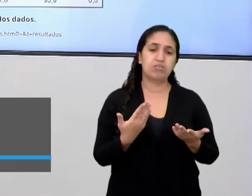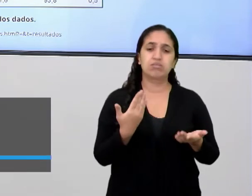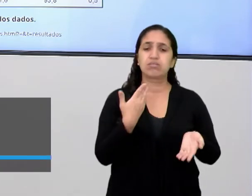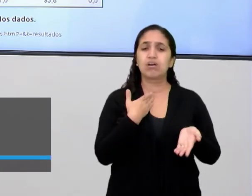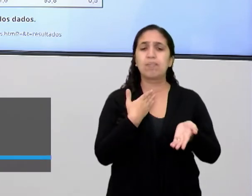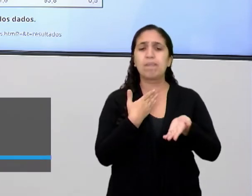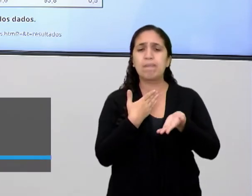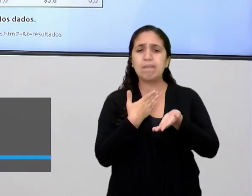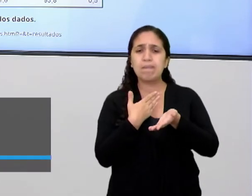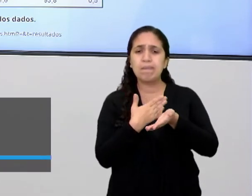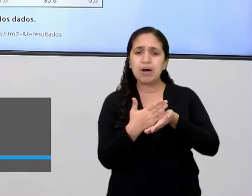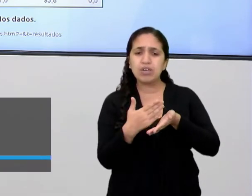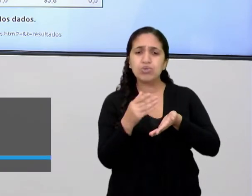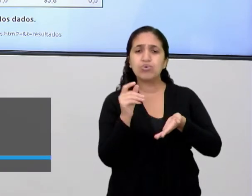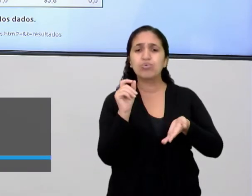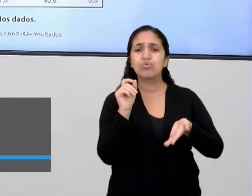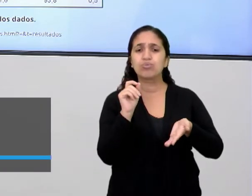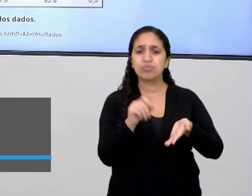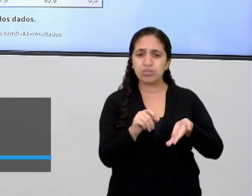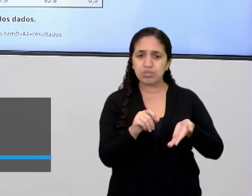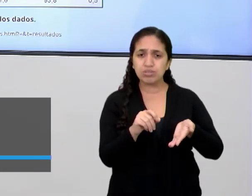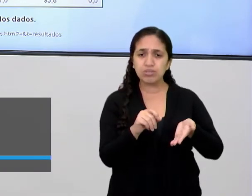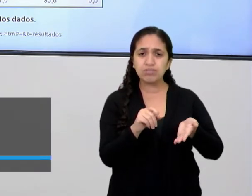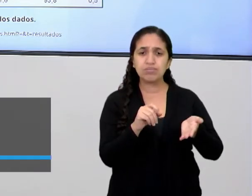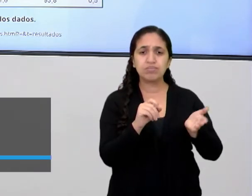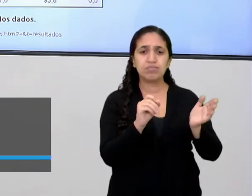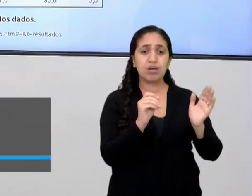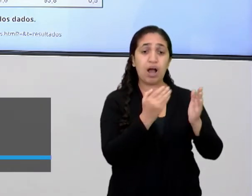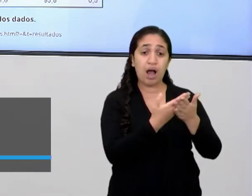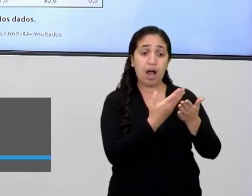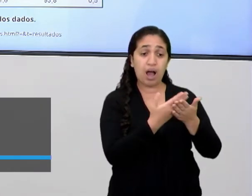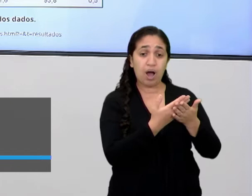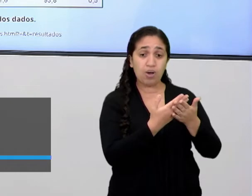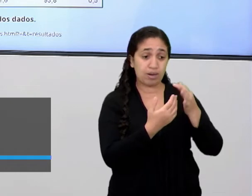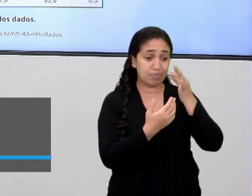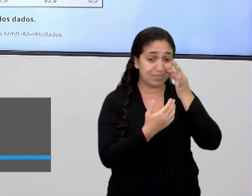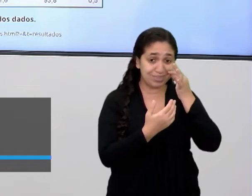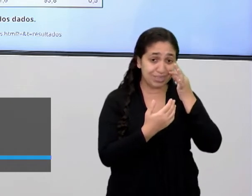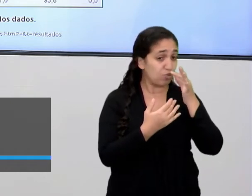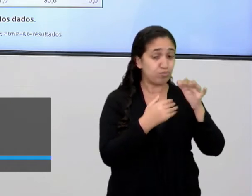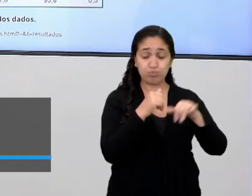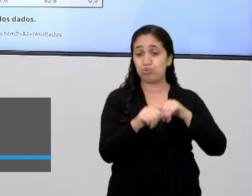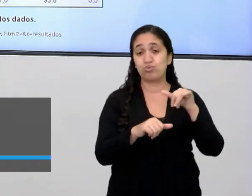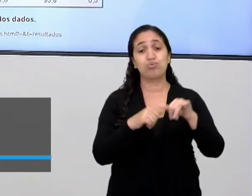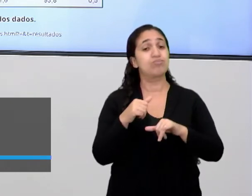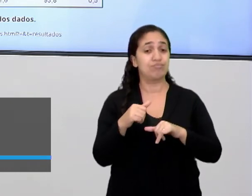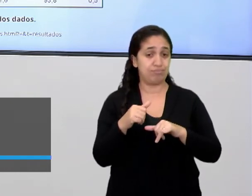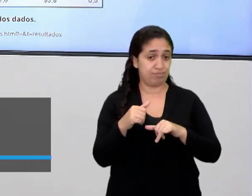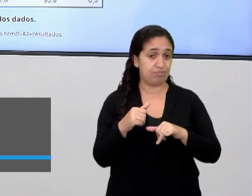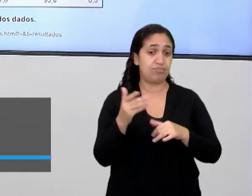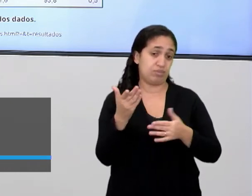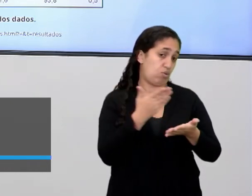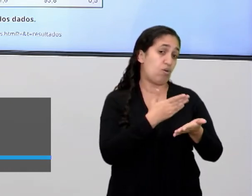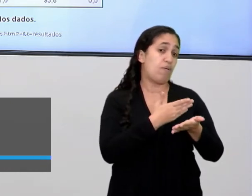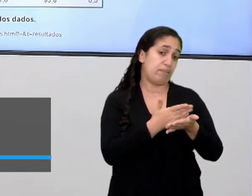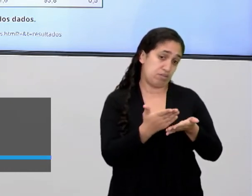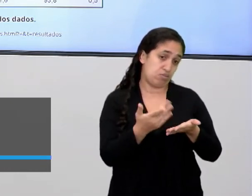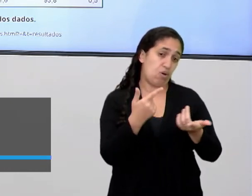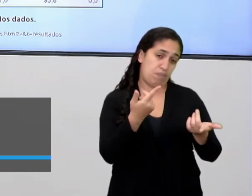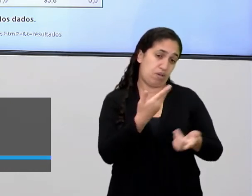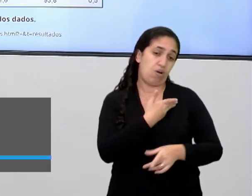partir do momento em que as aulas deixaram de ser presenciais, aí, né? Foi determinado aí pelos